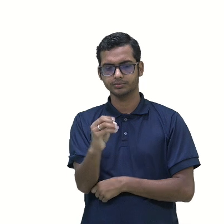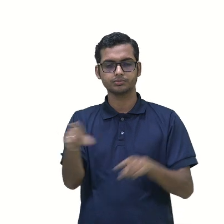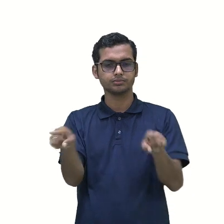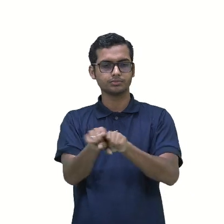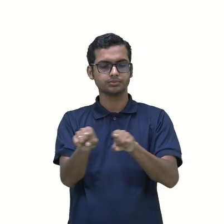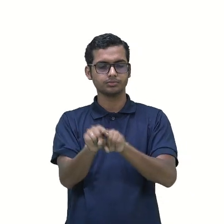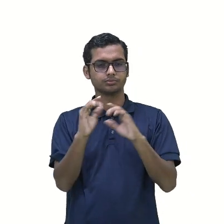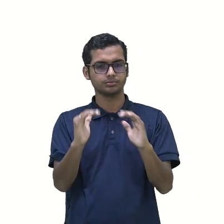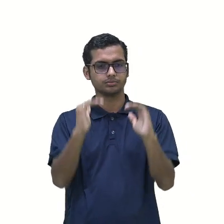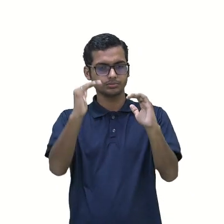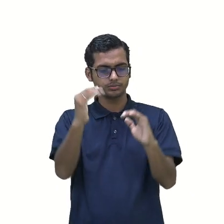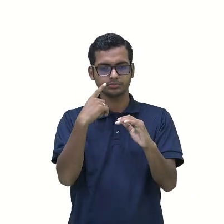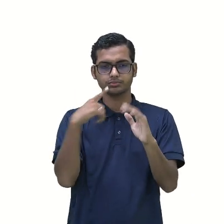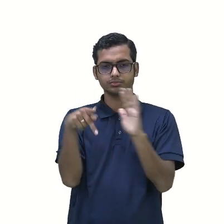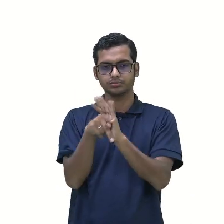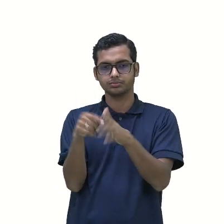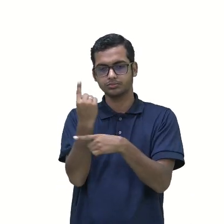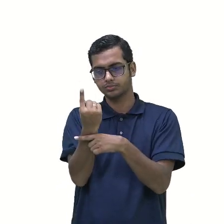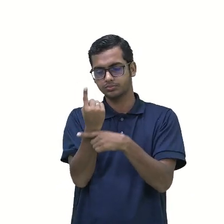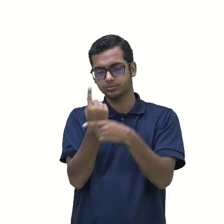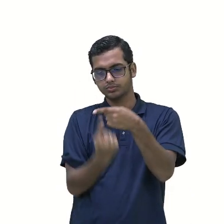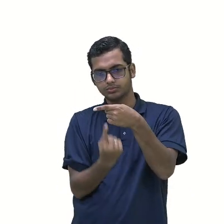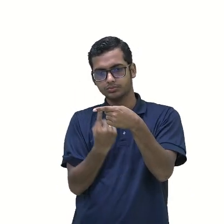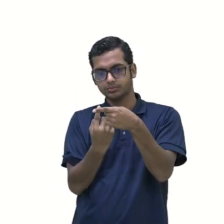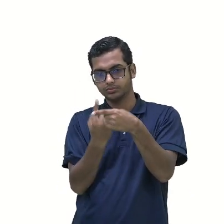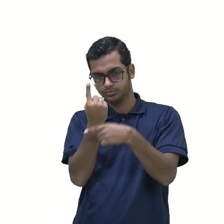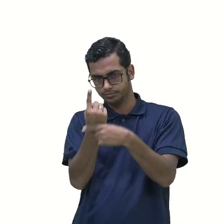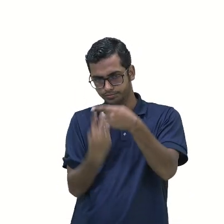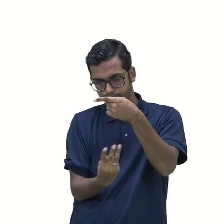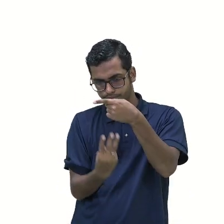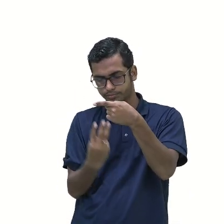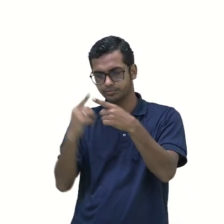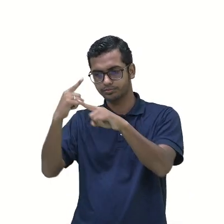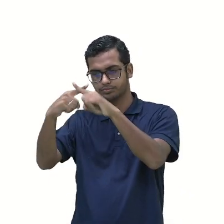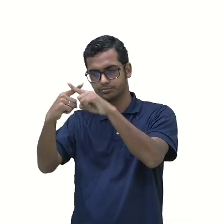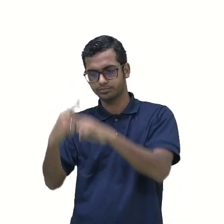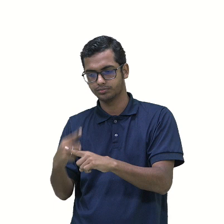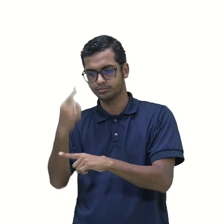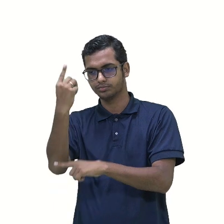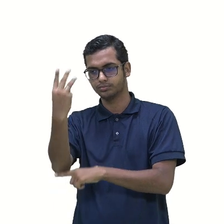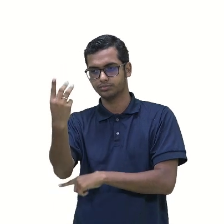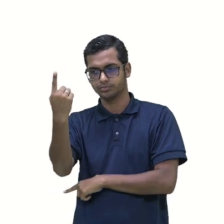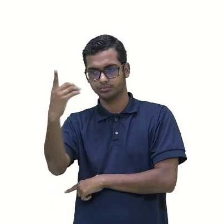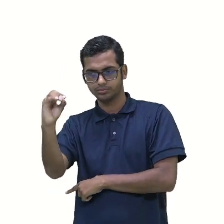em cima, certo? E aí, eu vou achar uma fração equivalente. Então, vai ficar